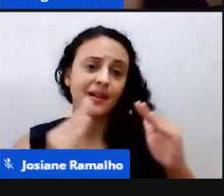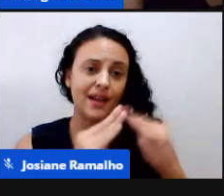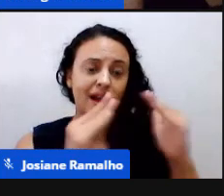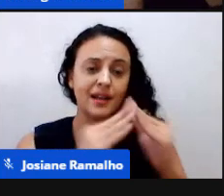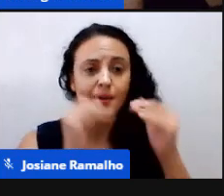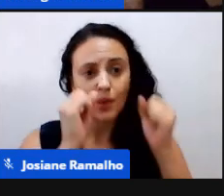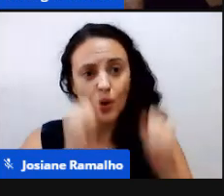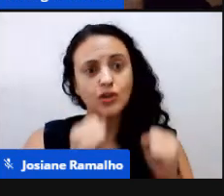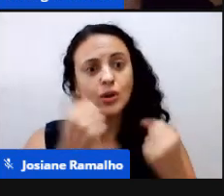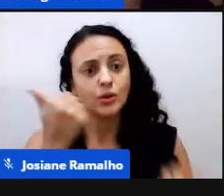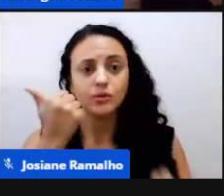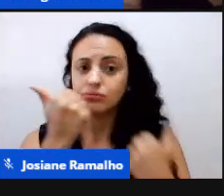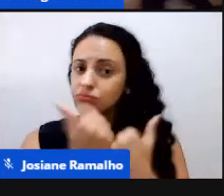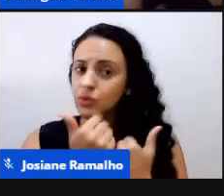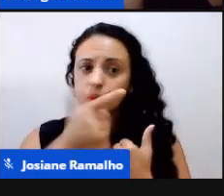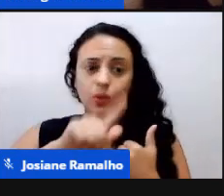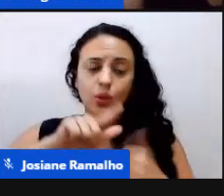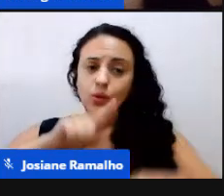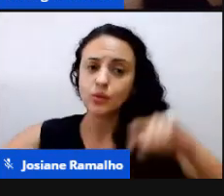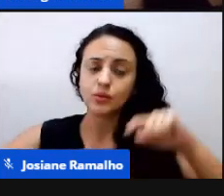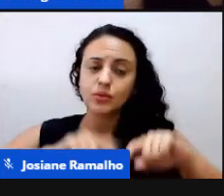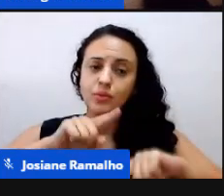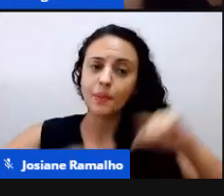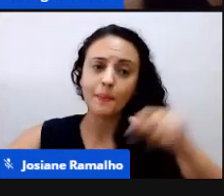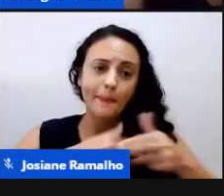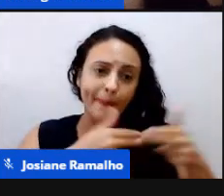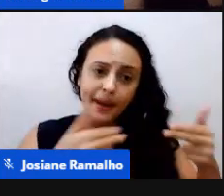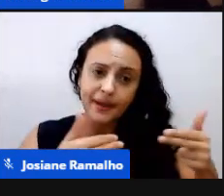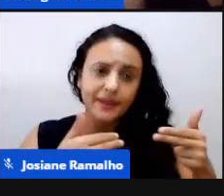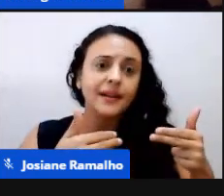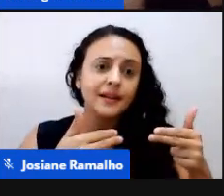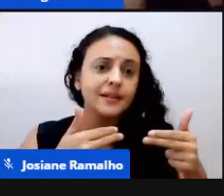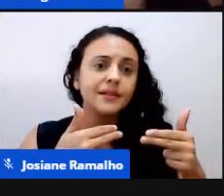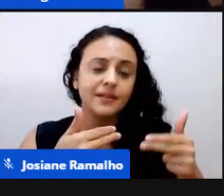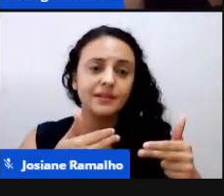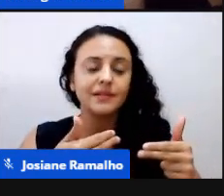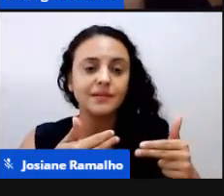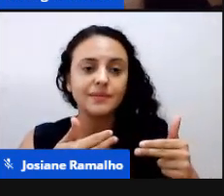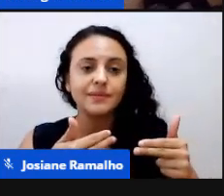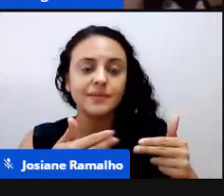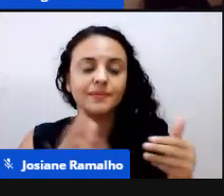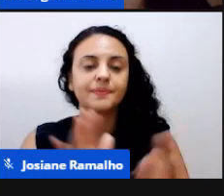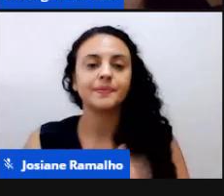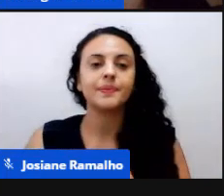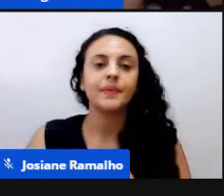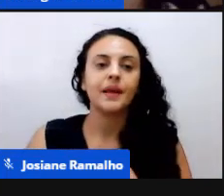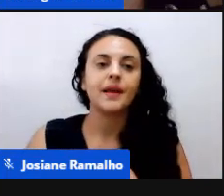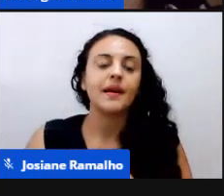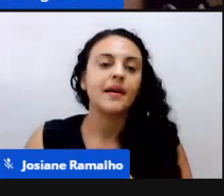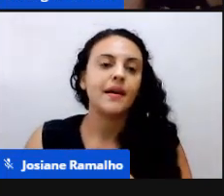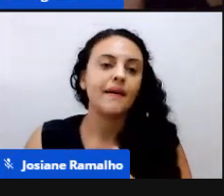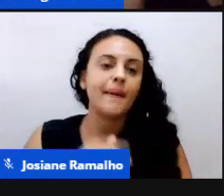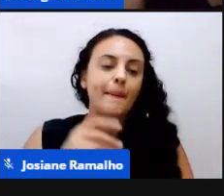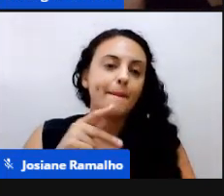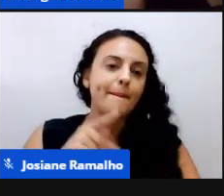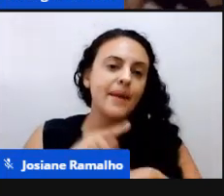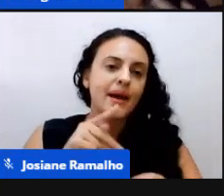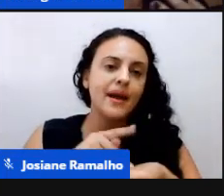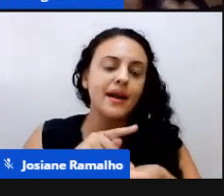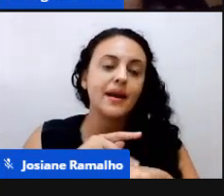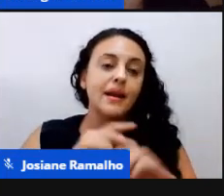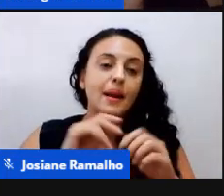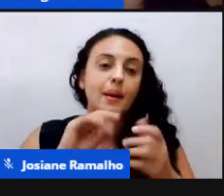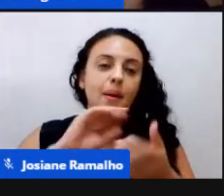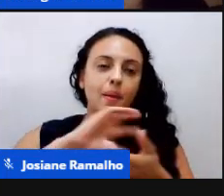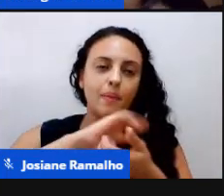você for falar para fazer em casa, você pede outros materiais. Então, assim, pedra, bola de